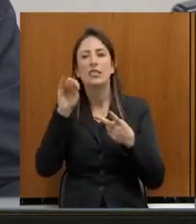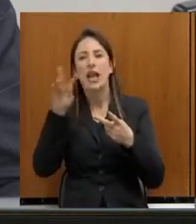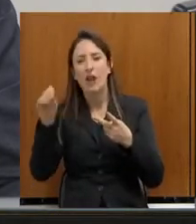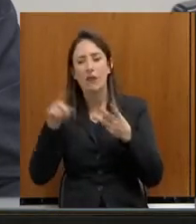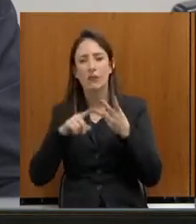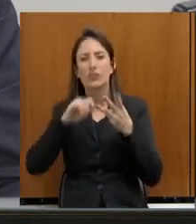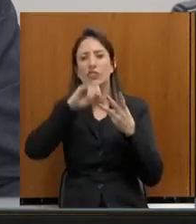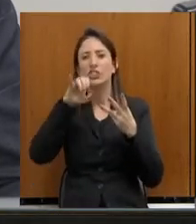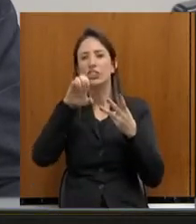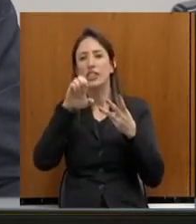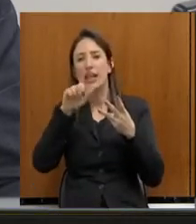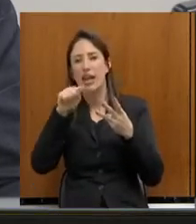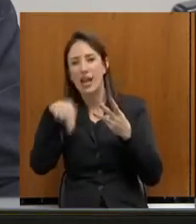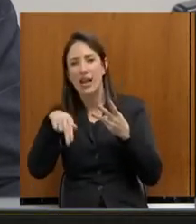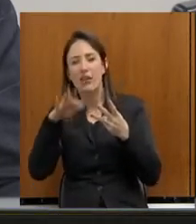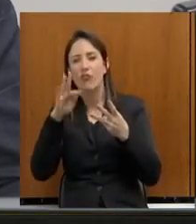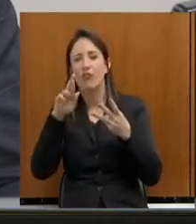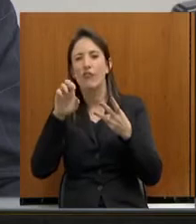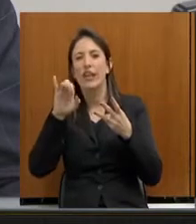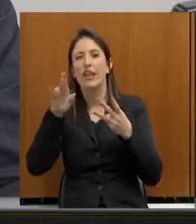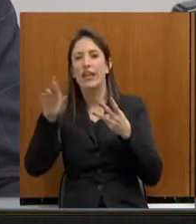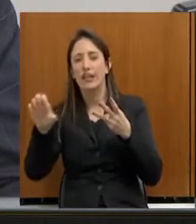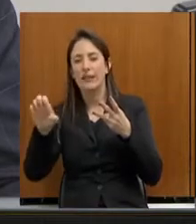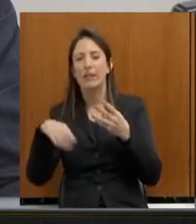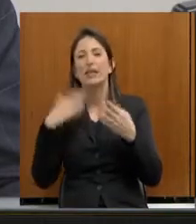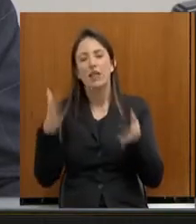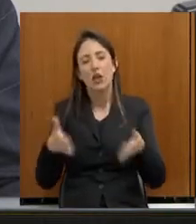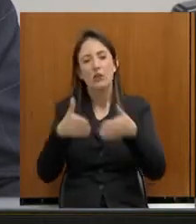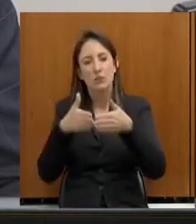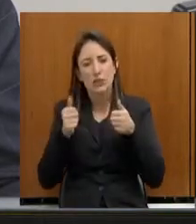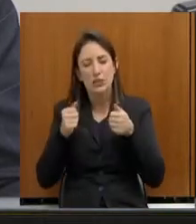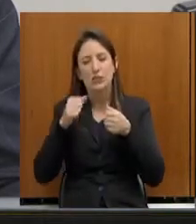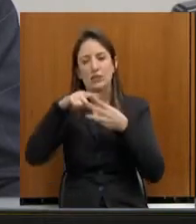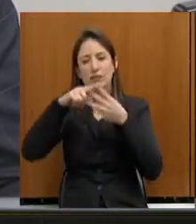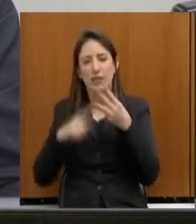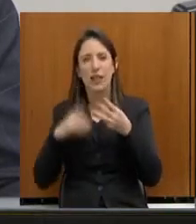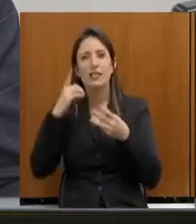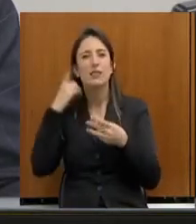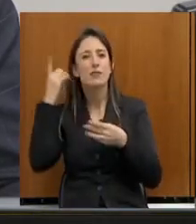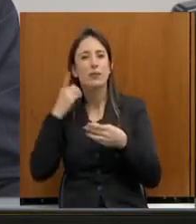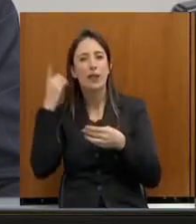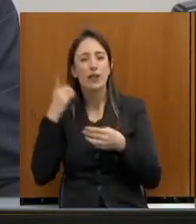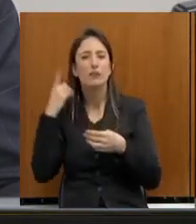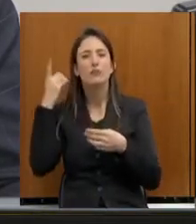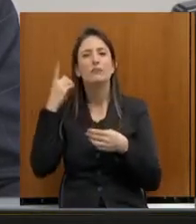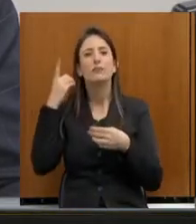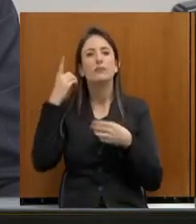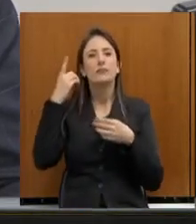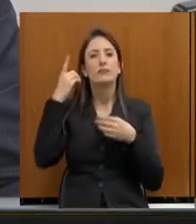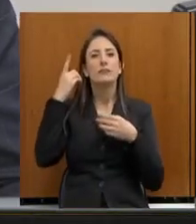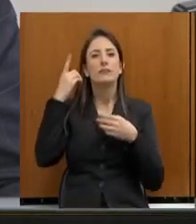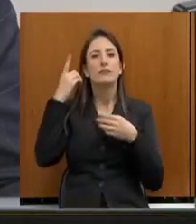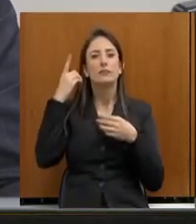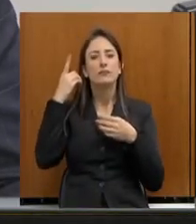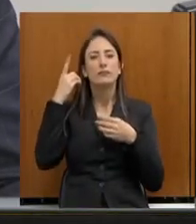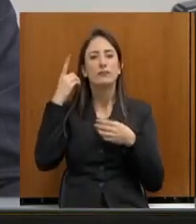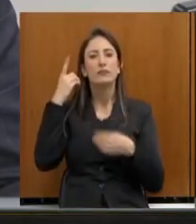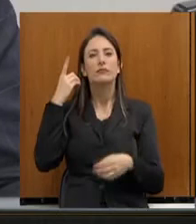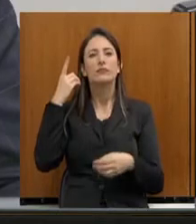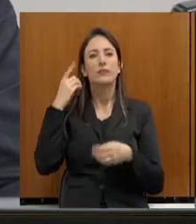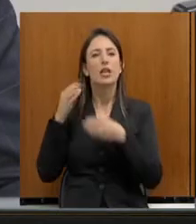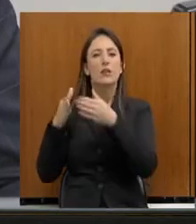Freire eu solicito aqui Aos três deputados que a assim a